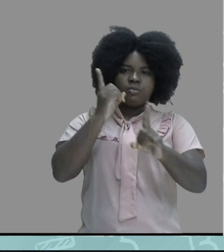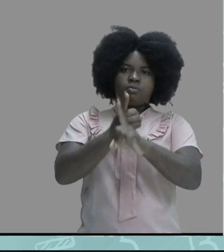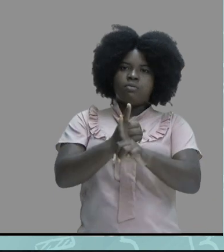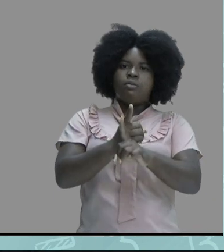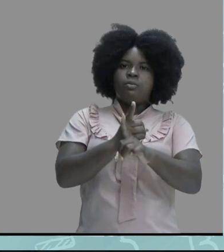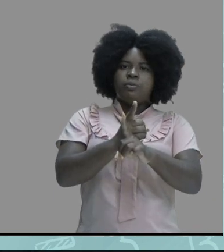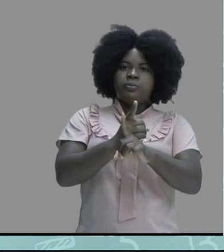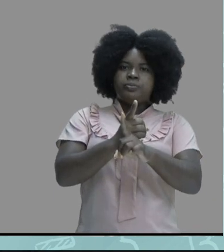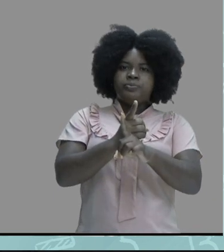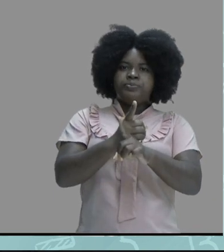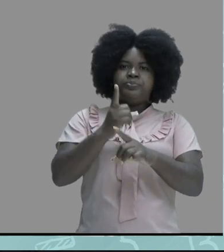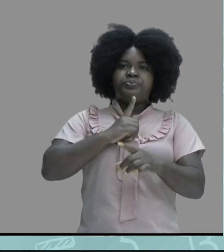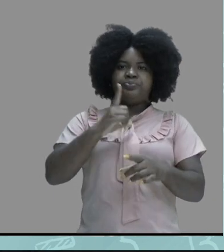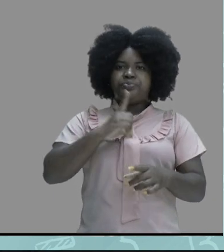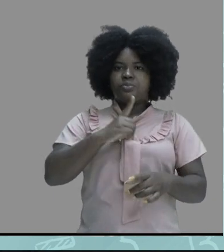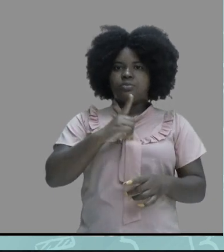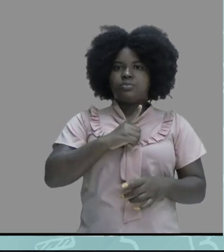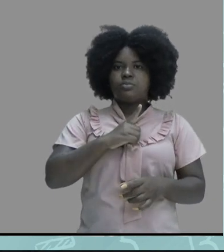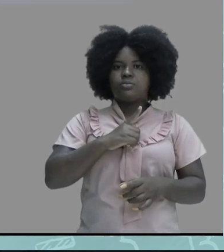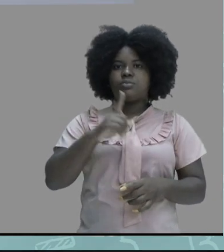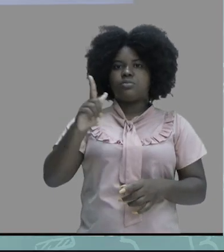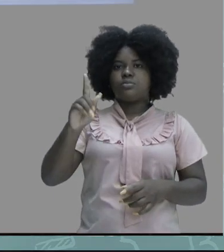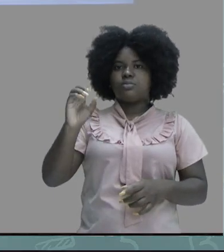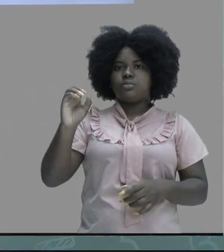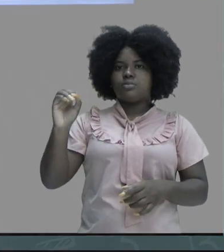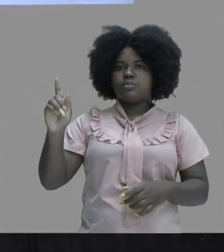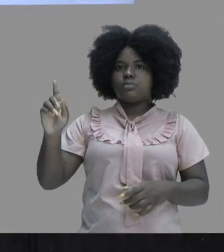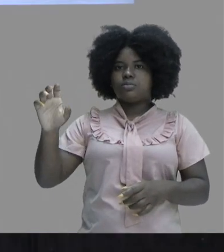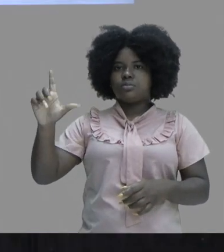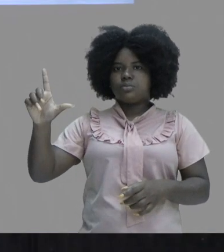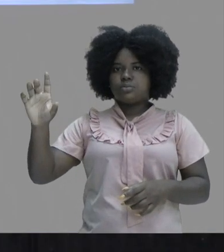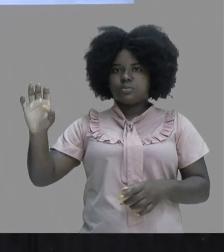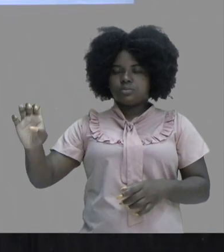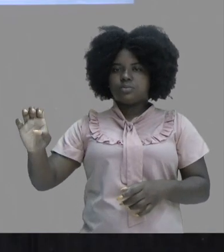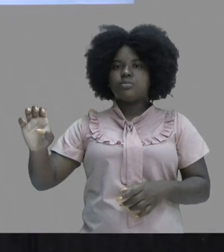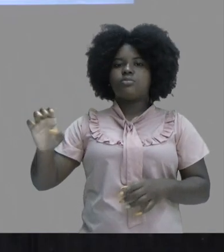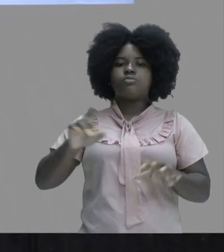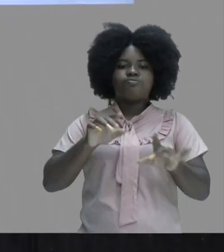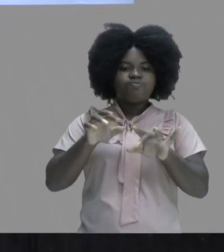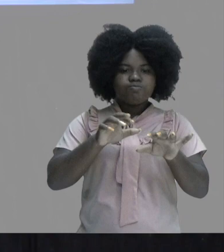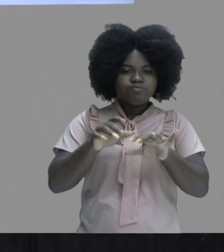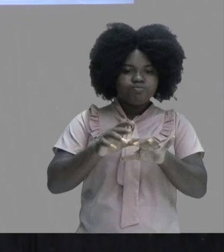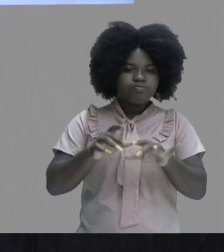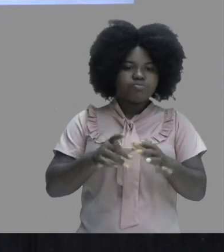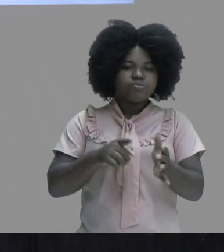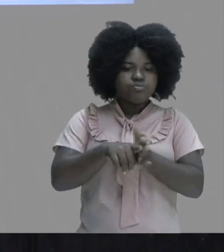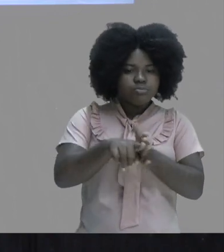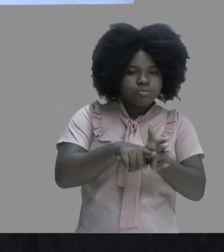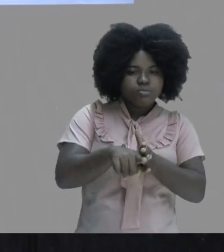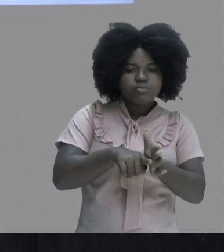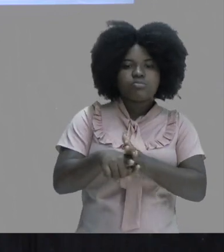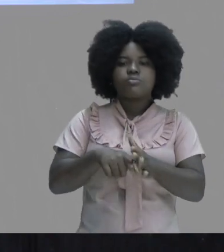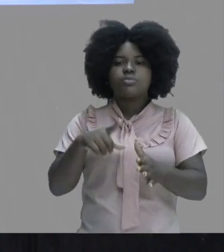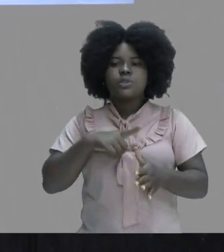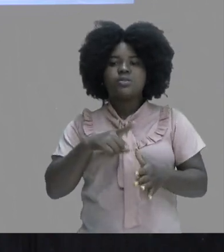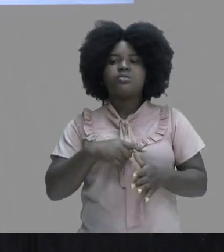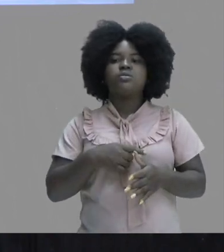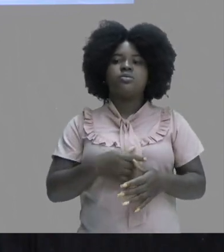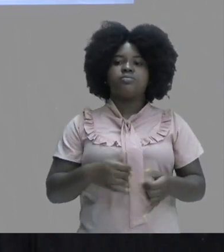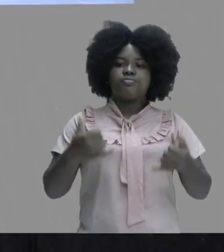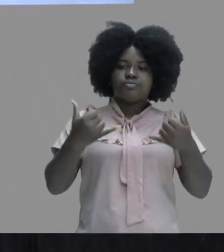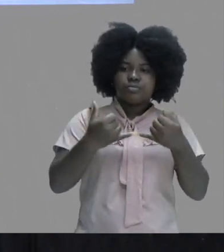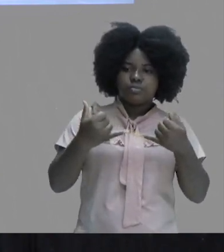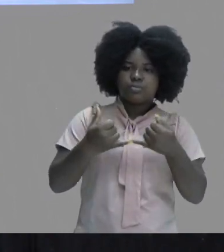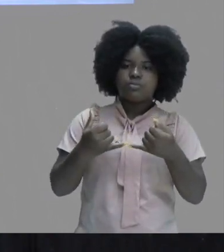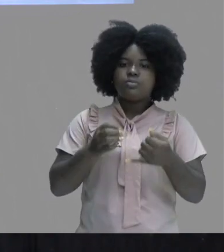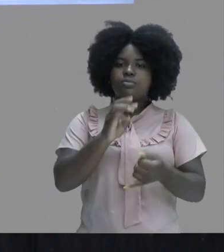Google. Só você digitar Declaração Universal dos Direitos Humanos, que você vai encontrar uma série ali de sites, de links,